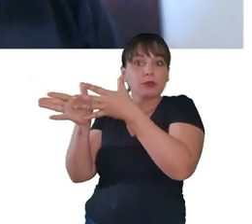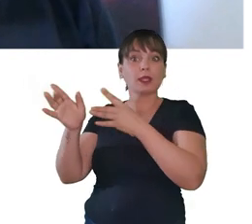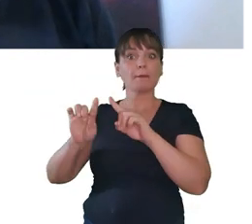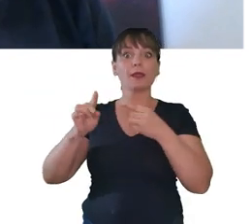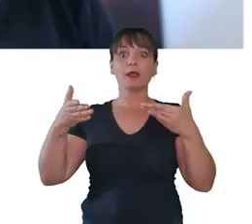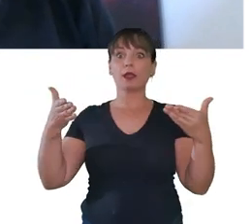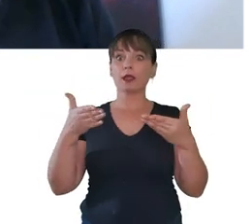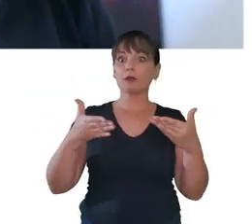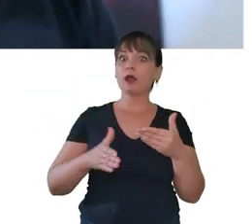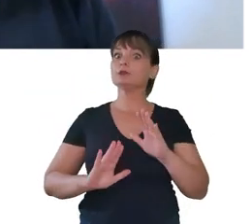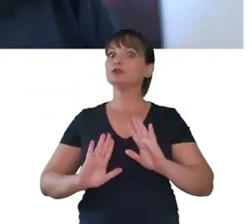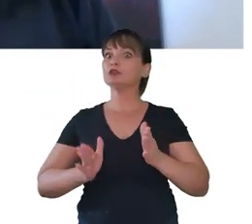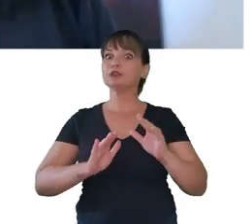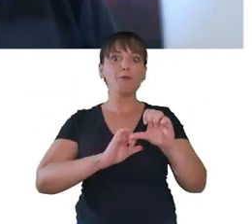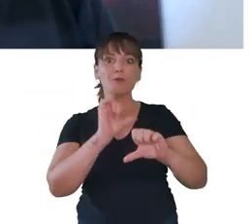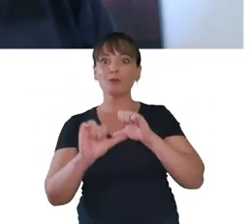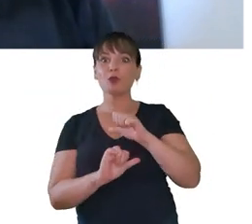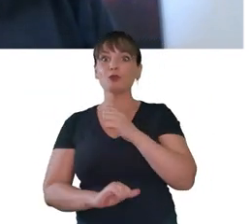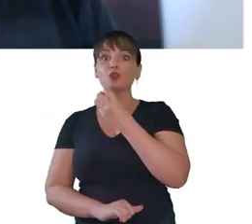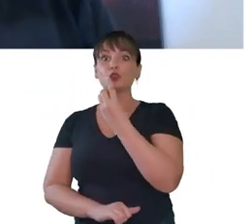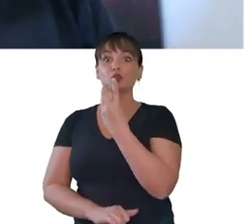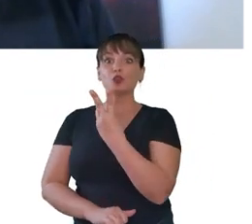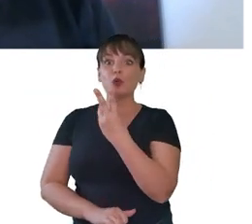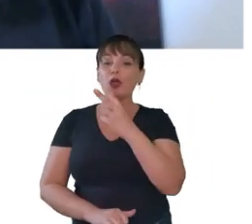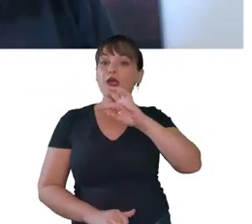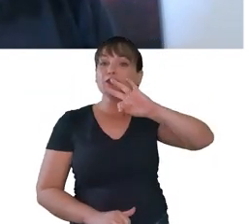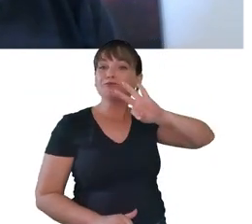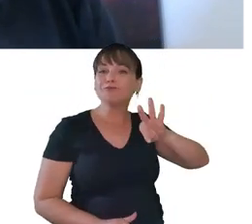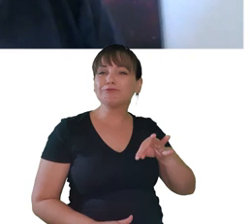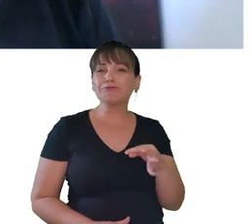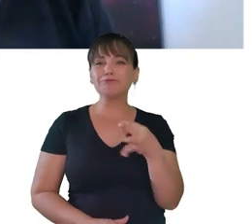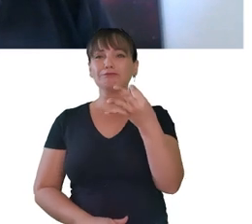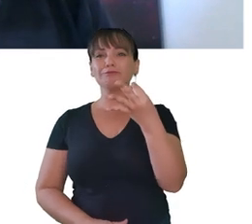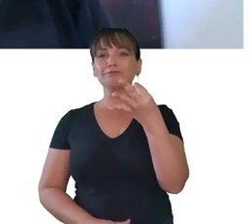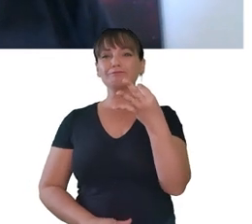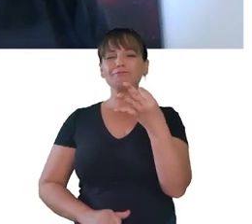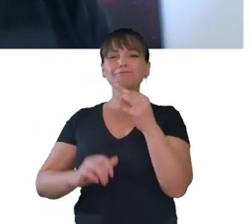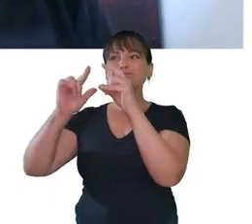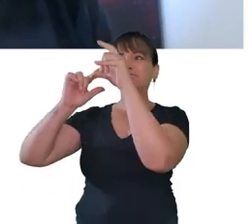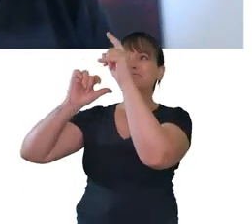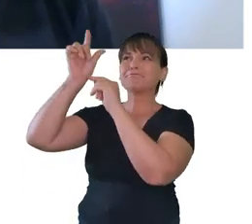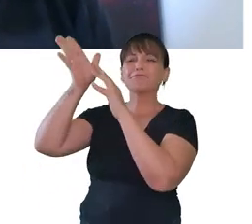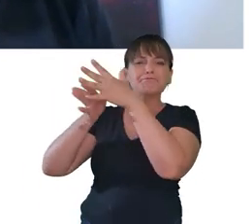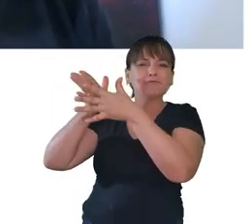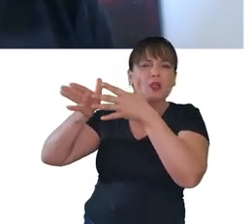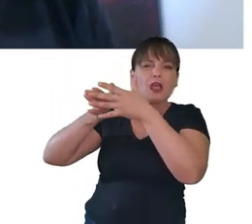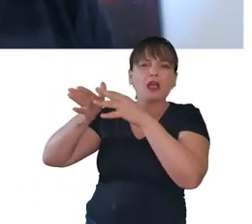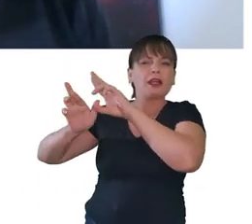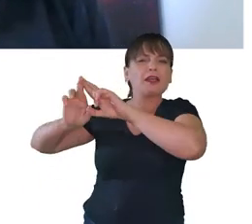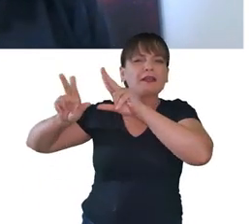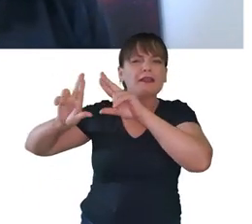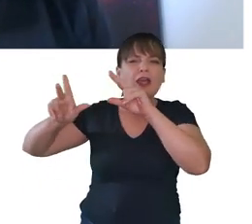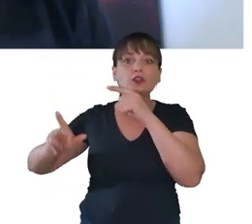número foi atualizado para 2 trilhões de galáxias, cada uma em média com suas